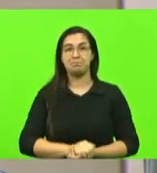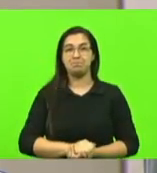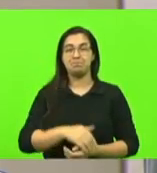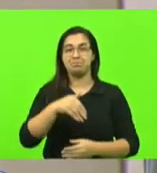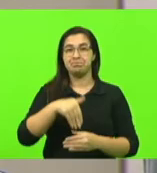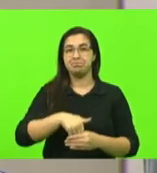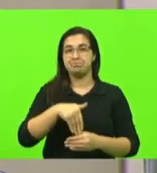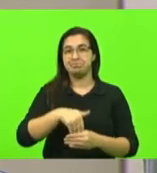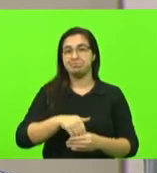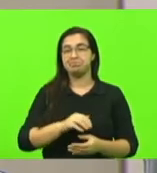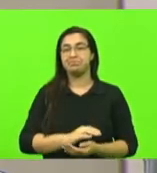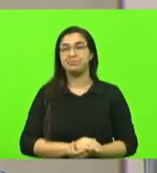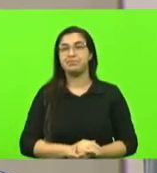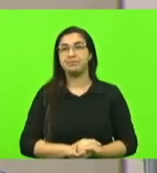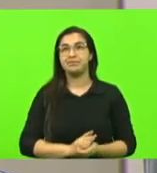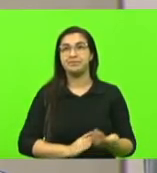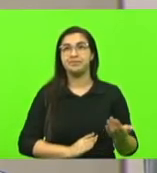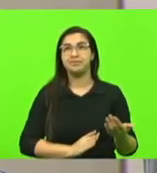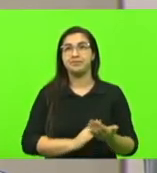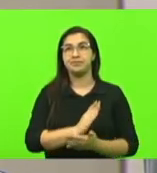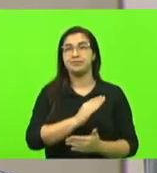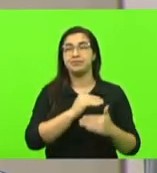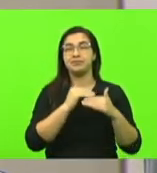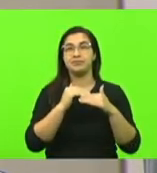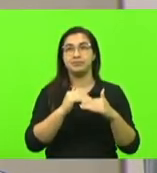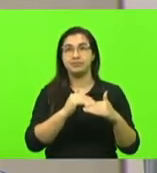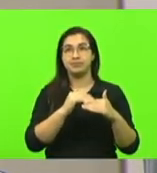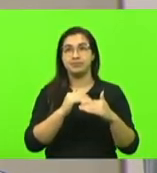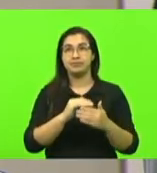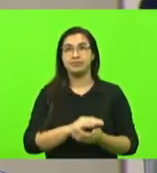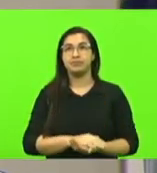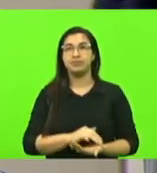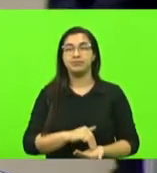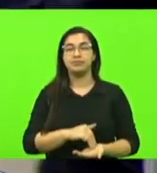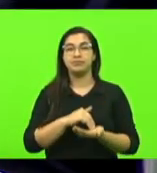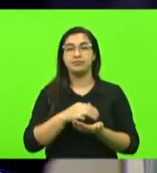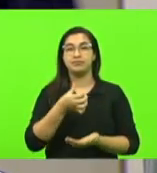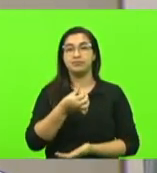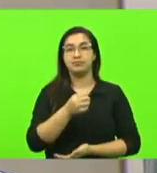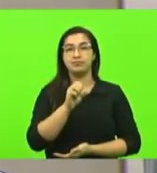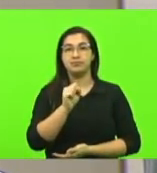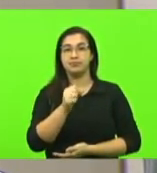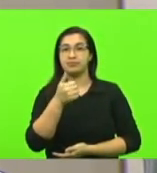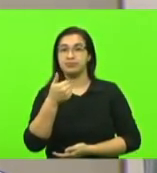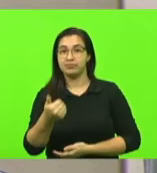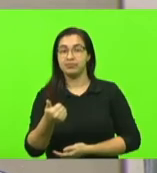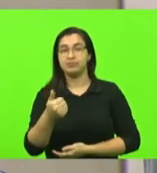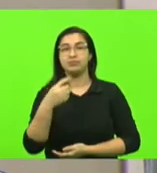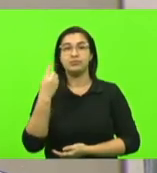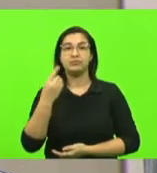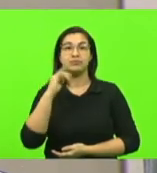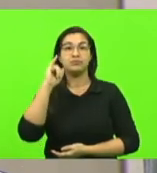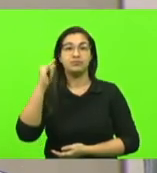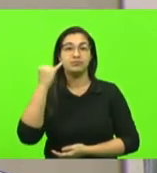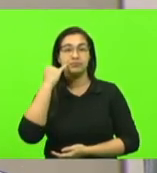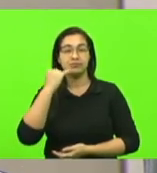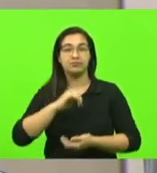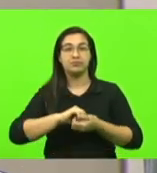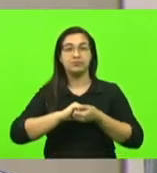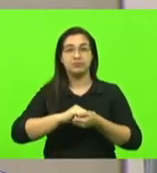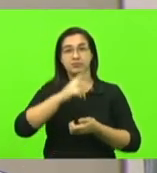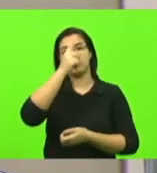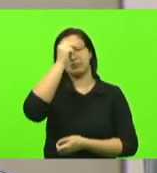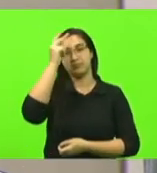que aprovam, permaneçam como se encontra. Aprovado por unanimidade. Moção 681, autor deputado Jessé Lopes, cumprimentando o prefeito